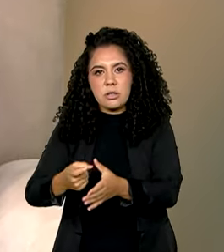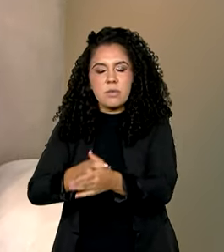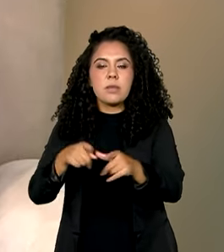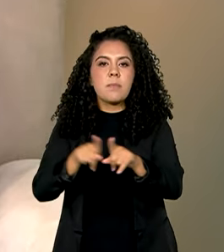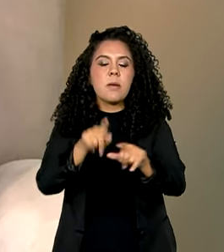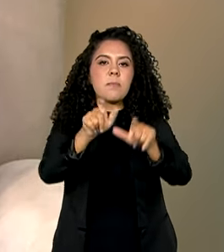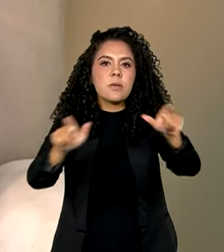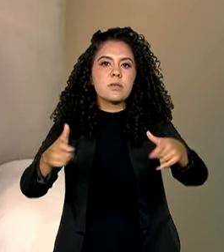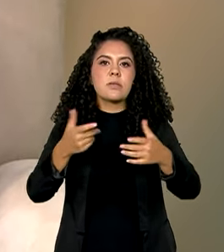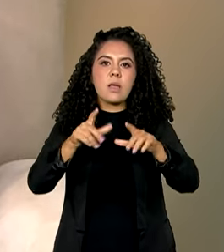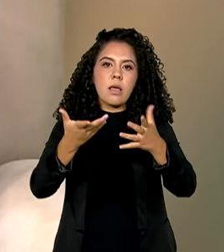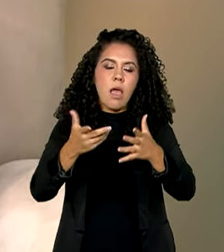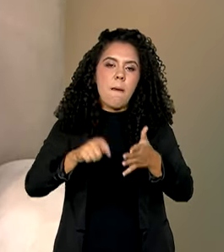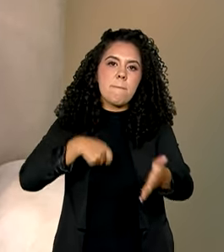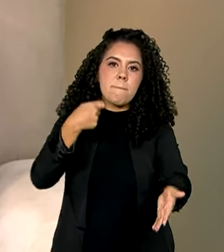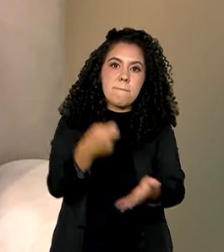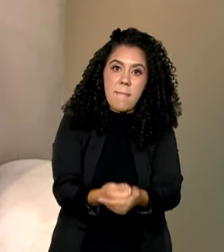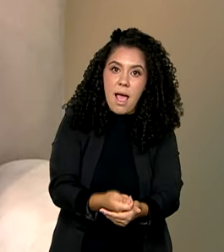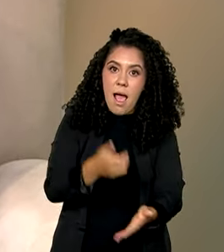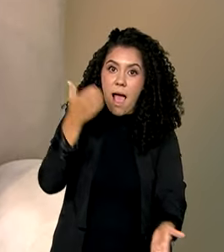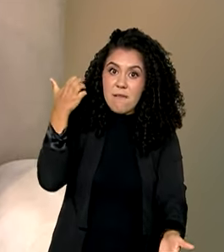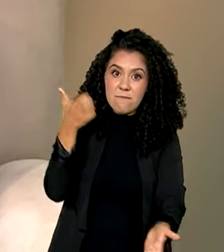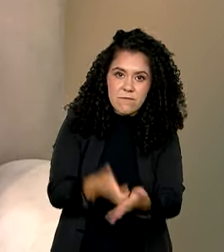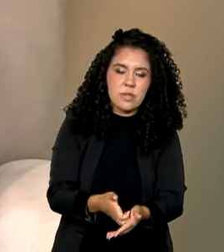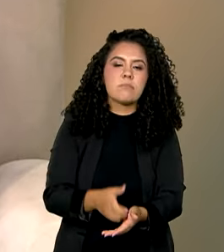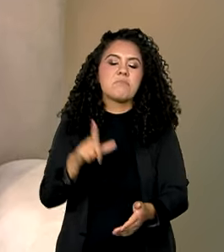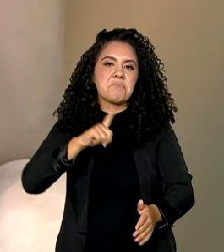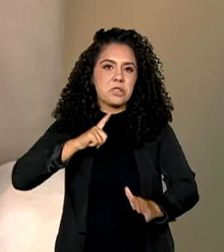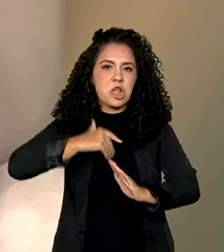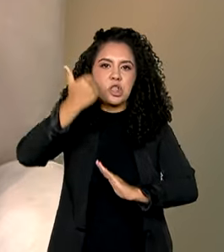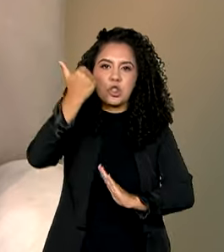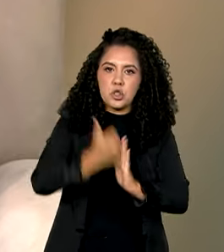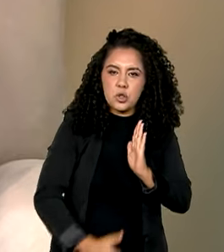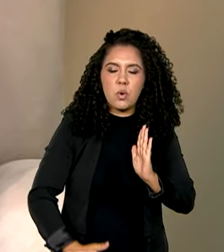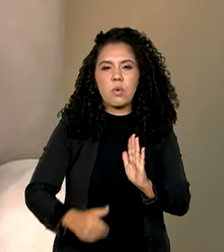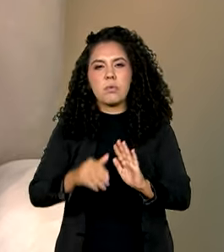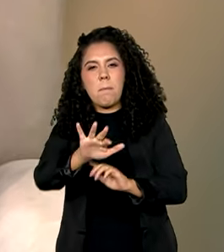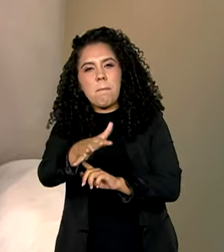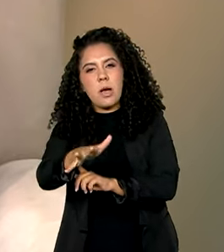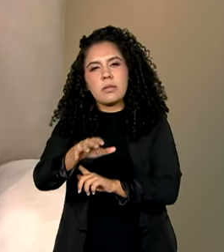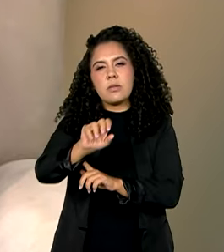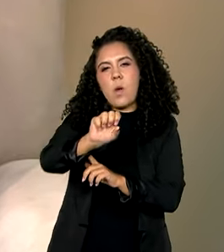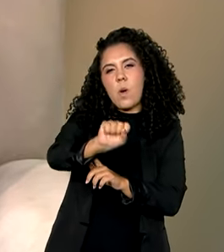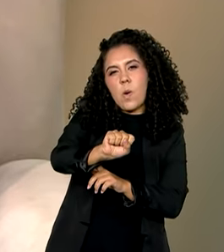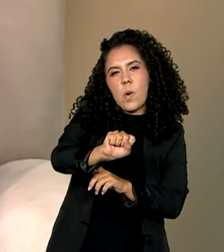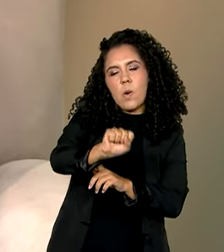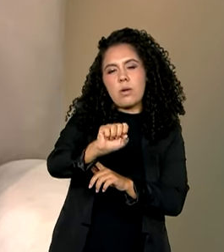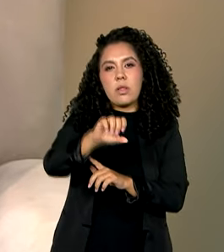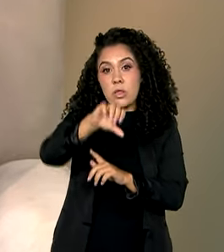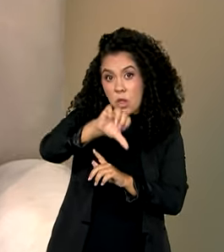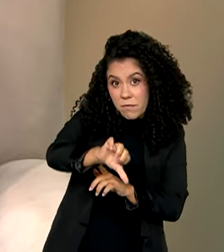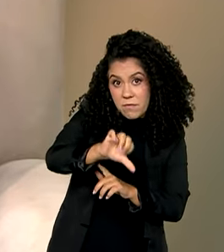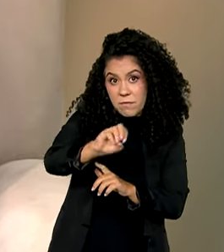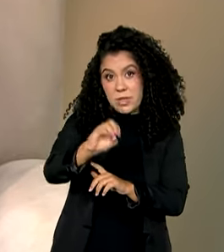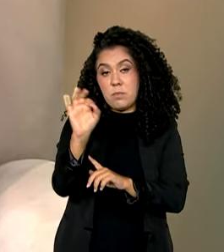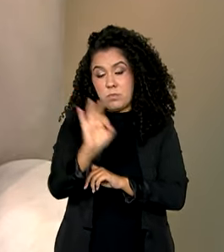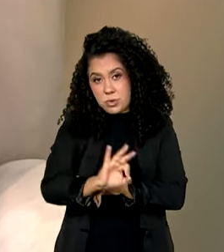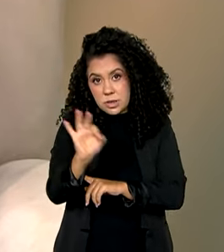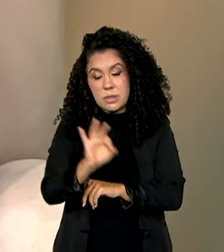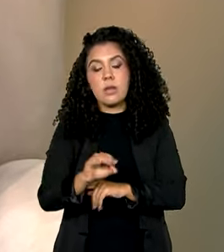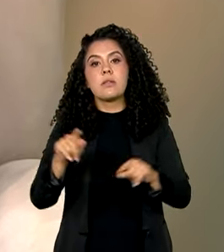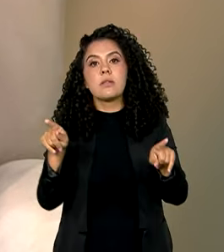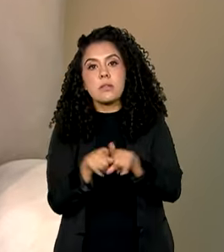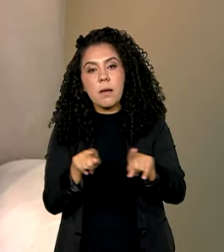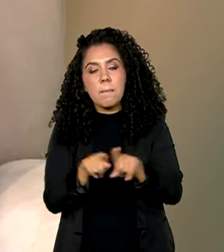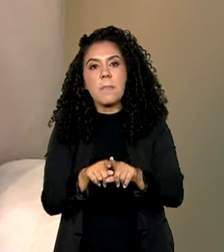pagamento das suas dívidas à vista, elas já têm ali descontos de cerca de 90%. E quem está